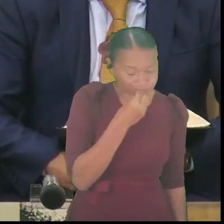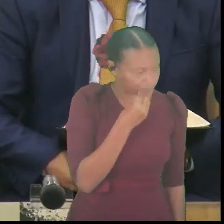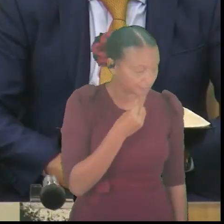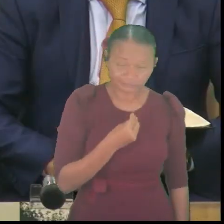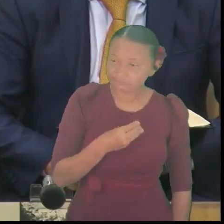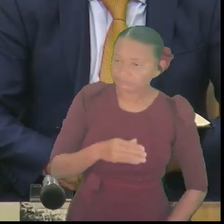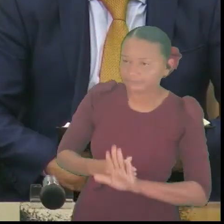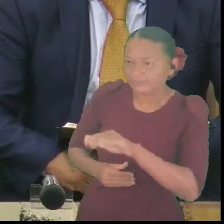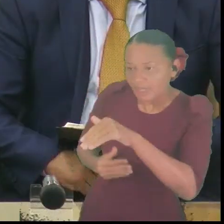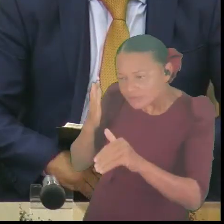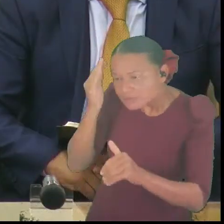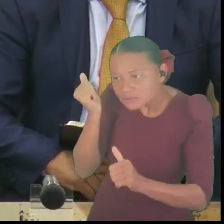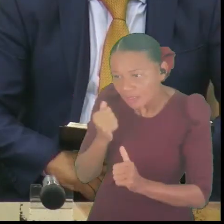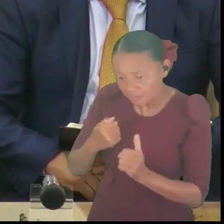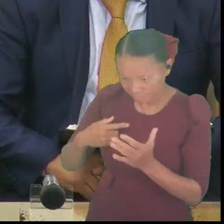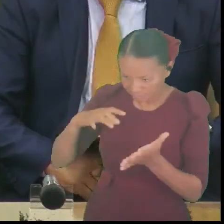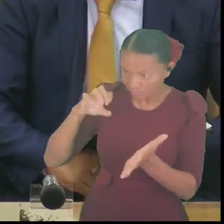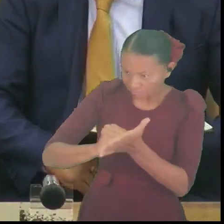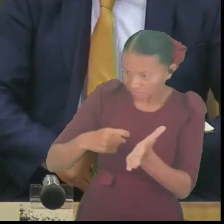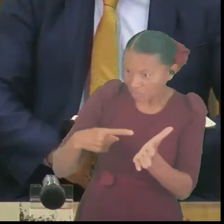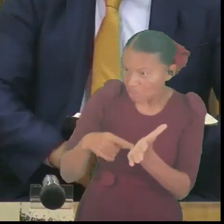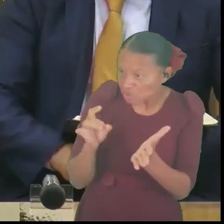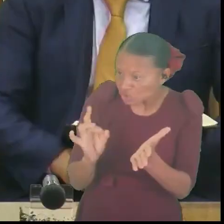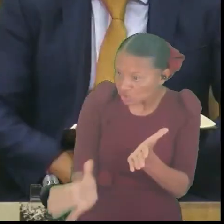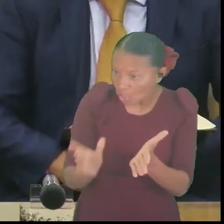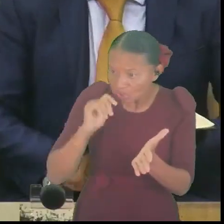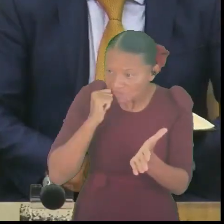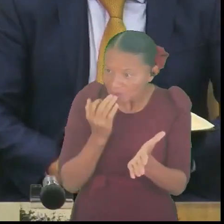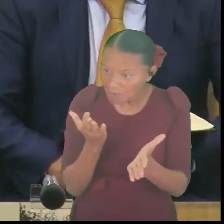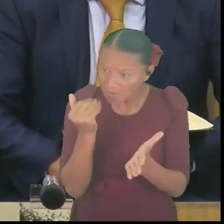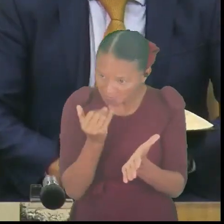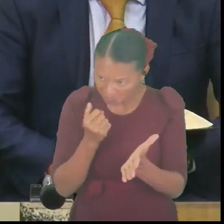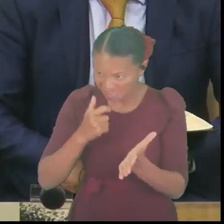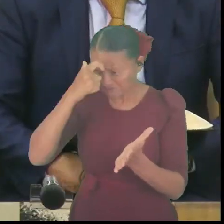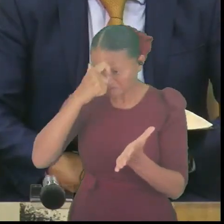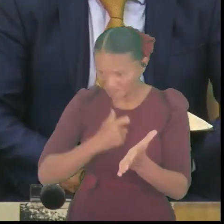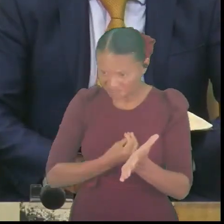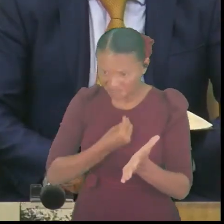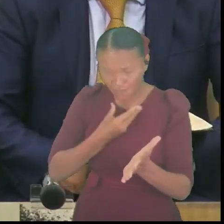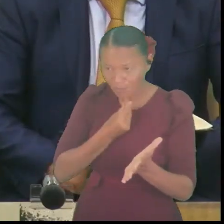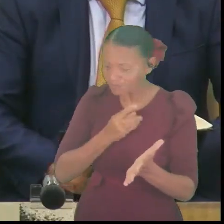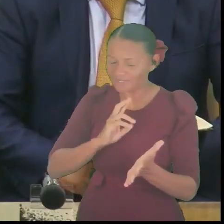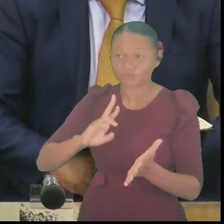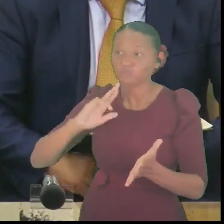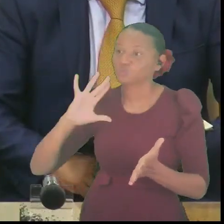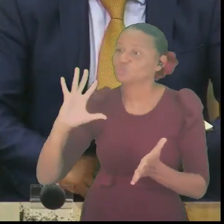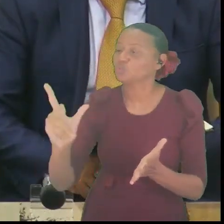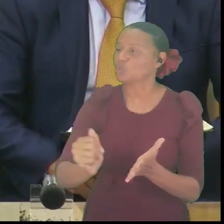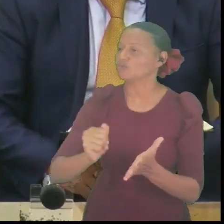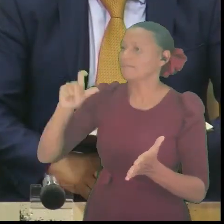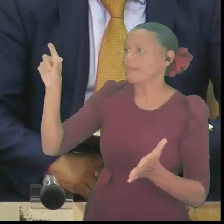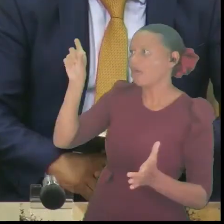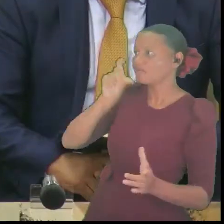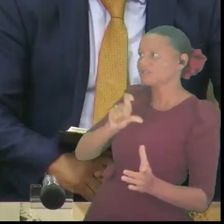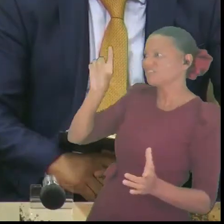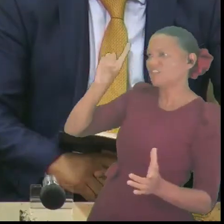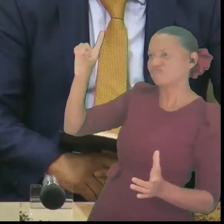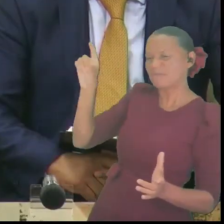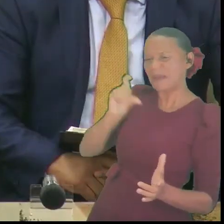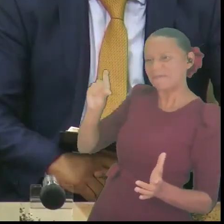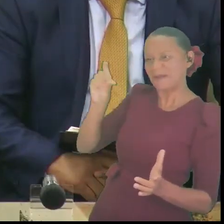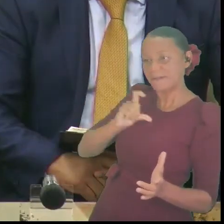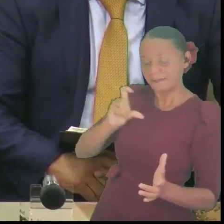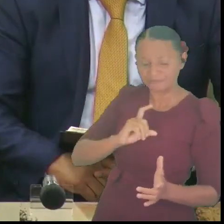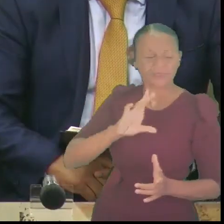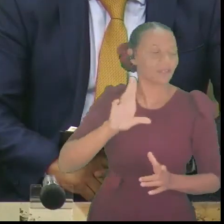está escrito, não só de pão viverá o homem, mas de toda palavra que sai da boca de Deus. O diabo levou ao